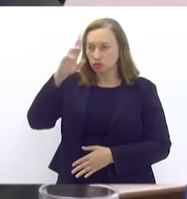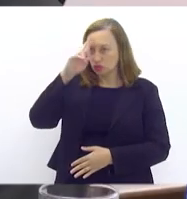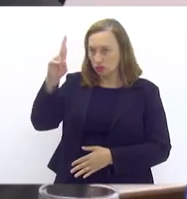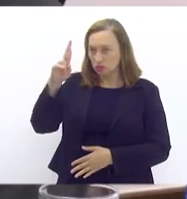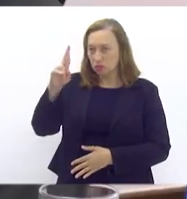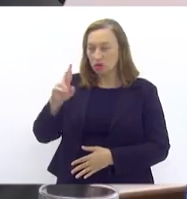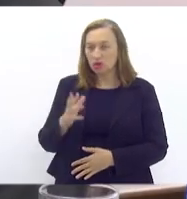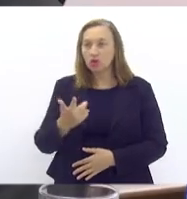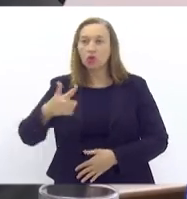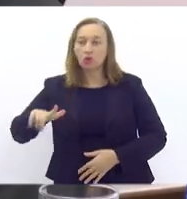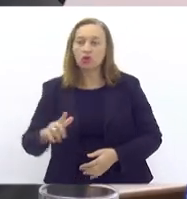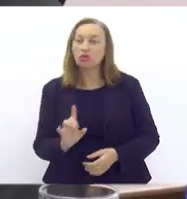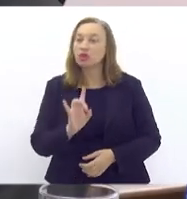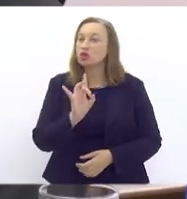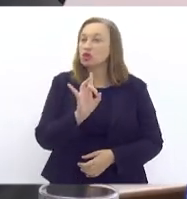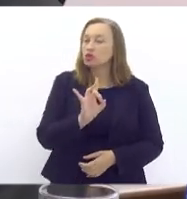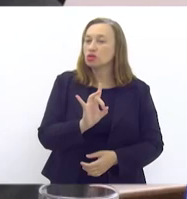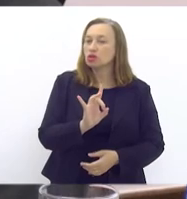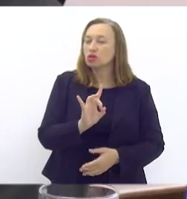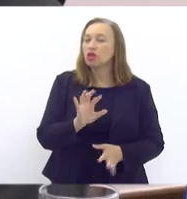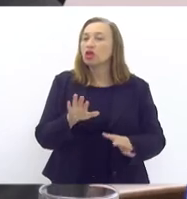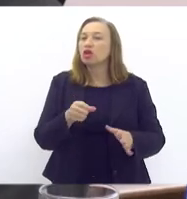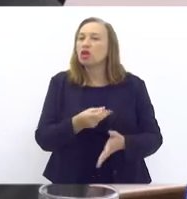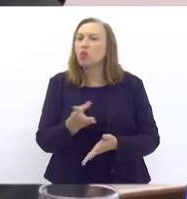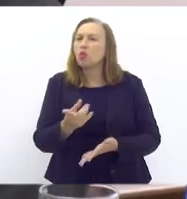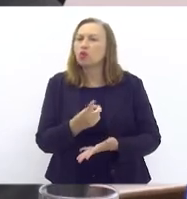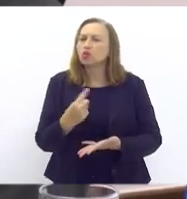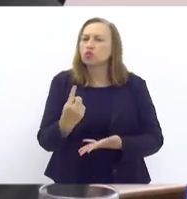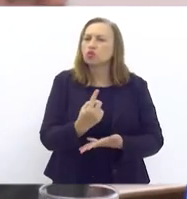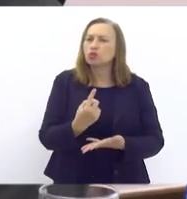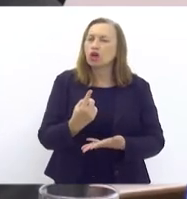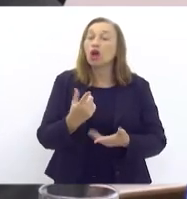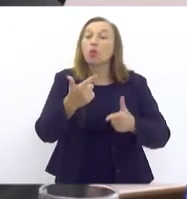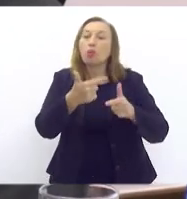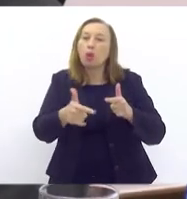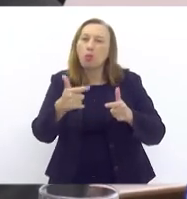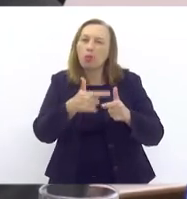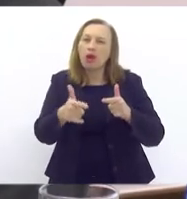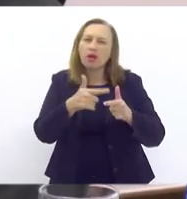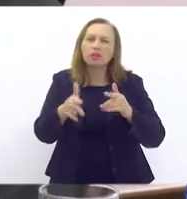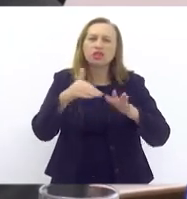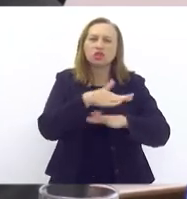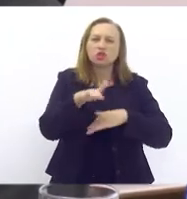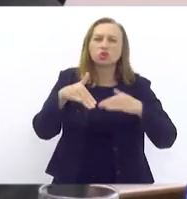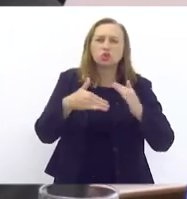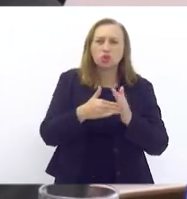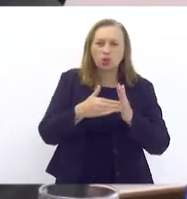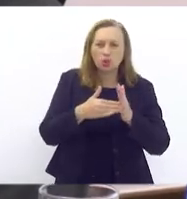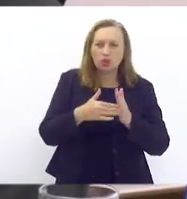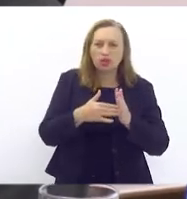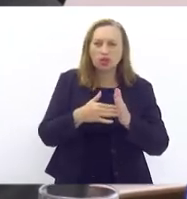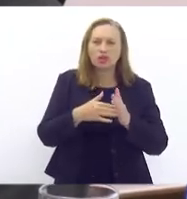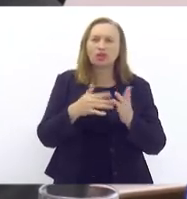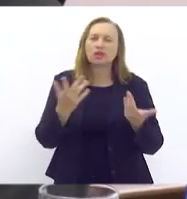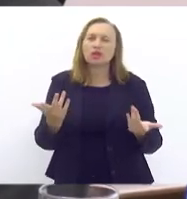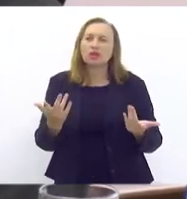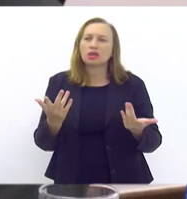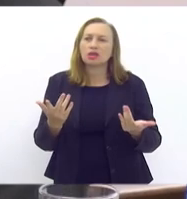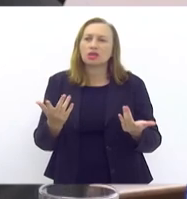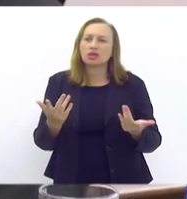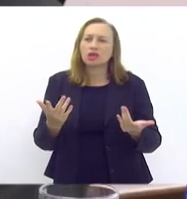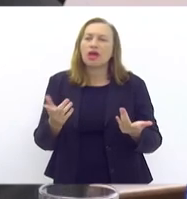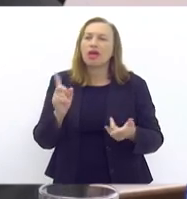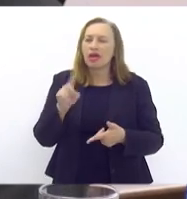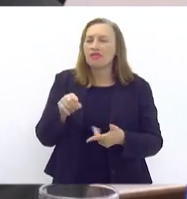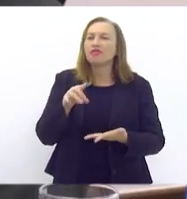isso é destinado e tal então enquanto nós então o grande problema de todo esse cenário é realmente eh